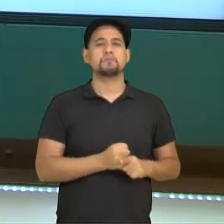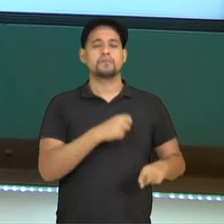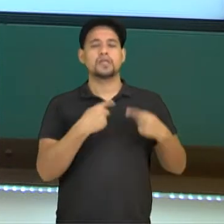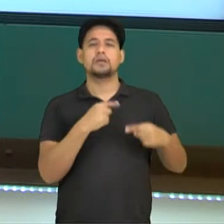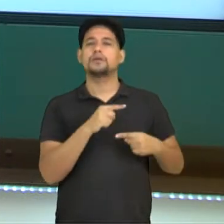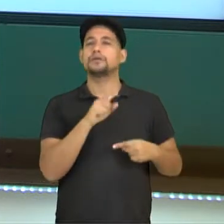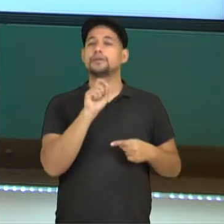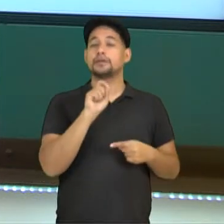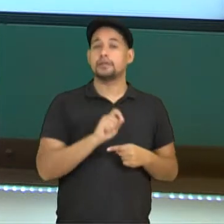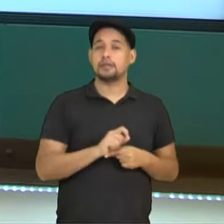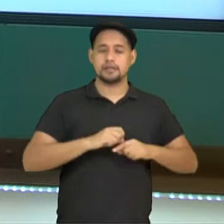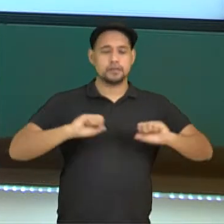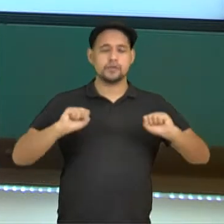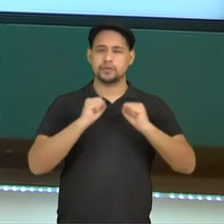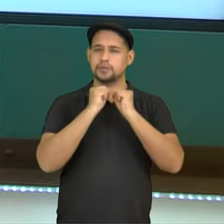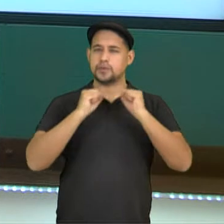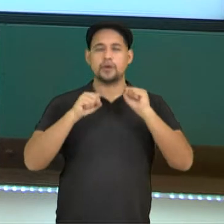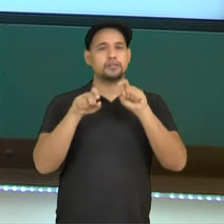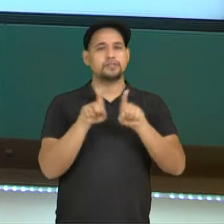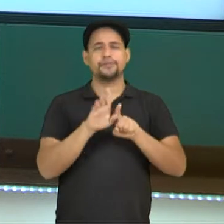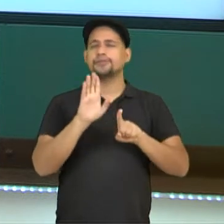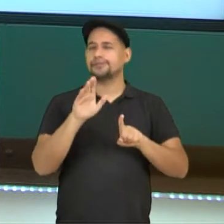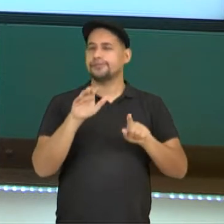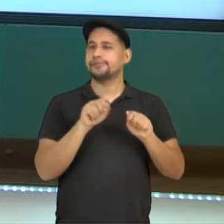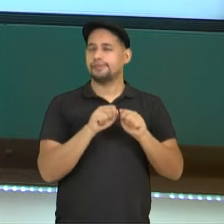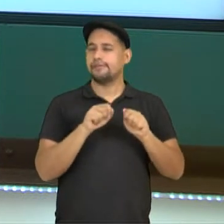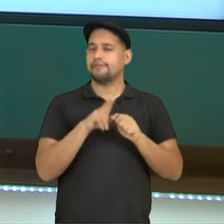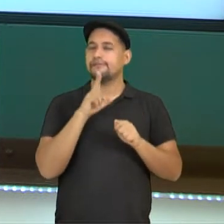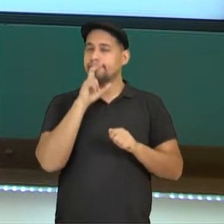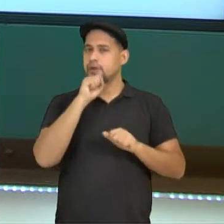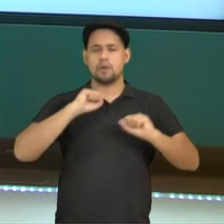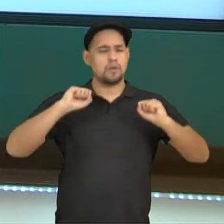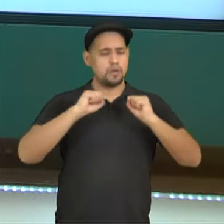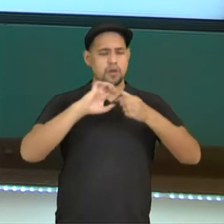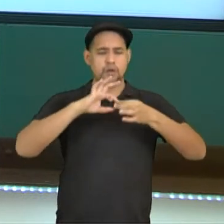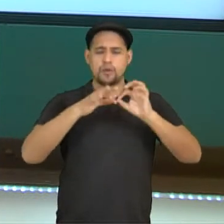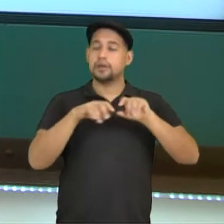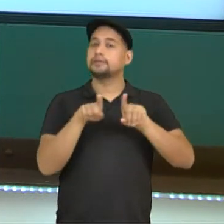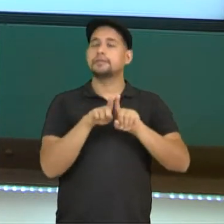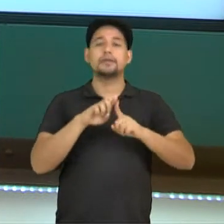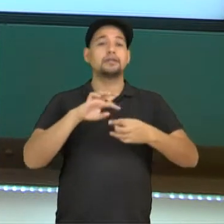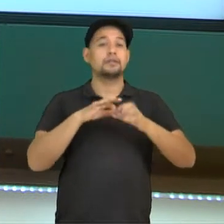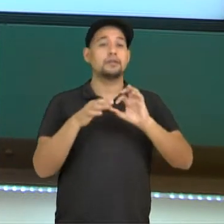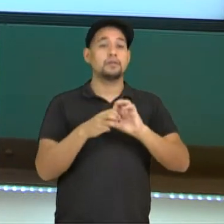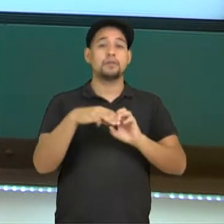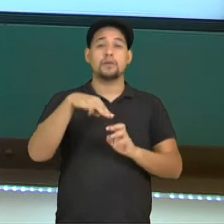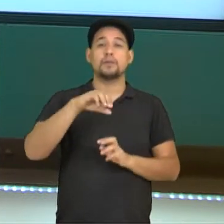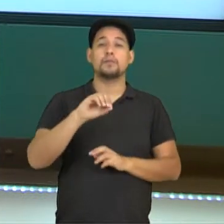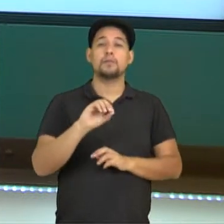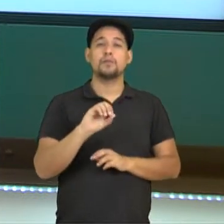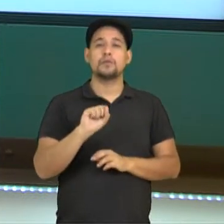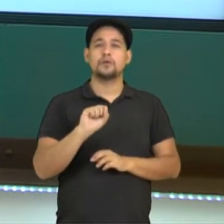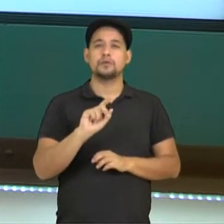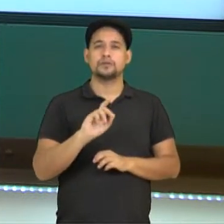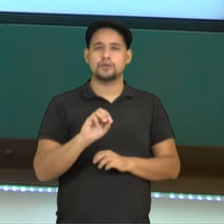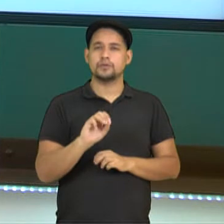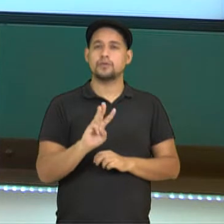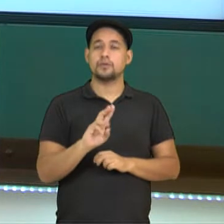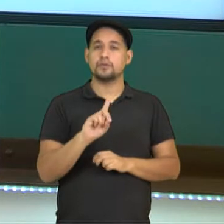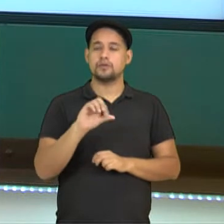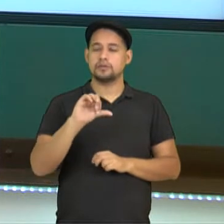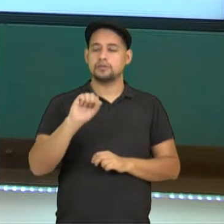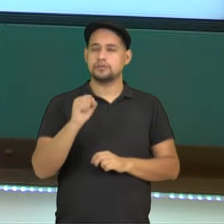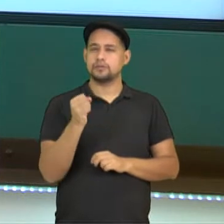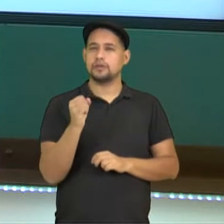nos esportes. As disputas olímpicas foram muito fortes. Inclusive, nas Olimpíadas de Moscou, em 1980, os Estados Unidos